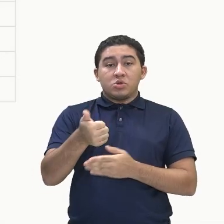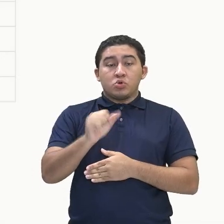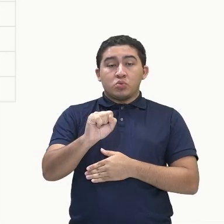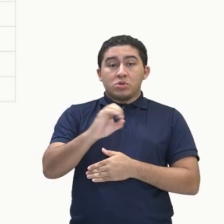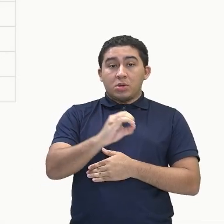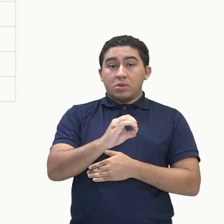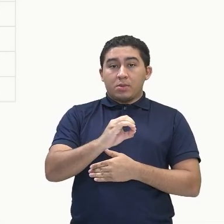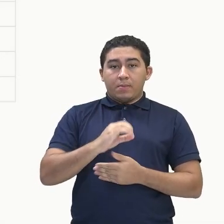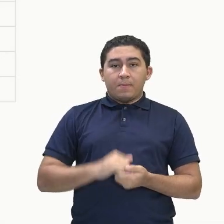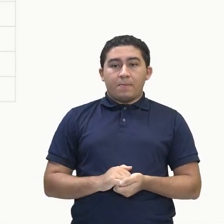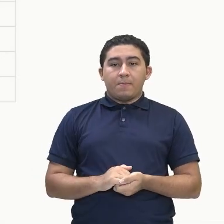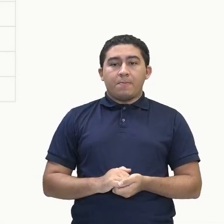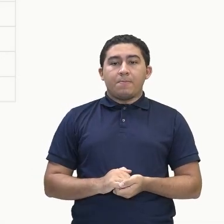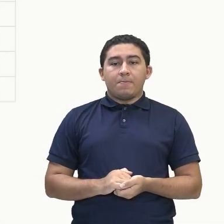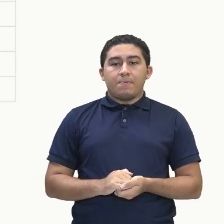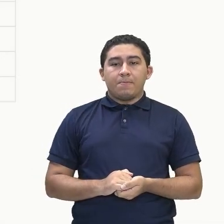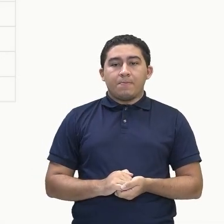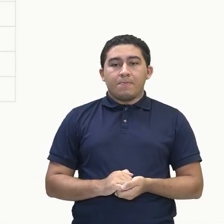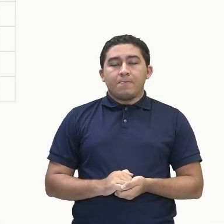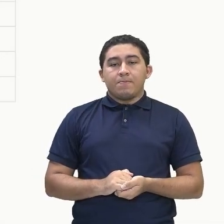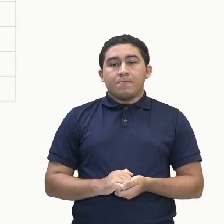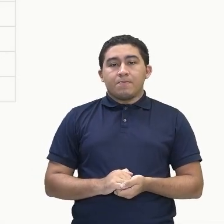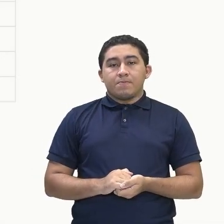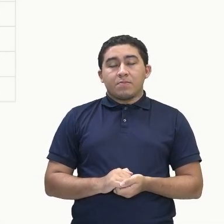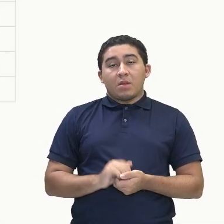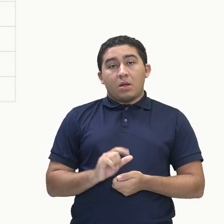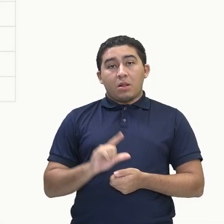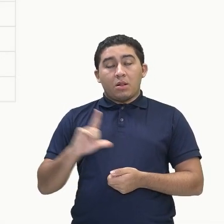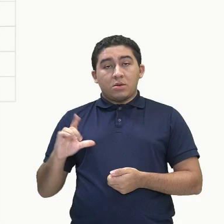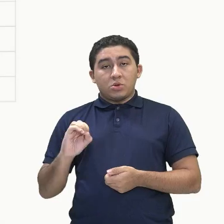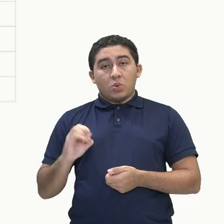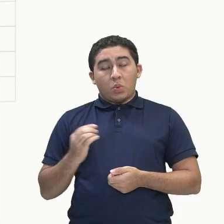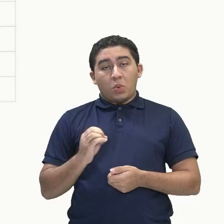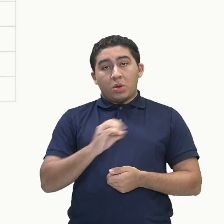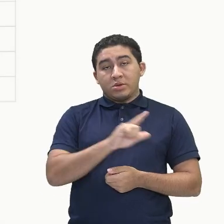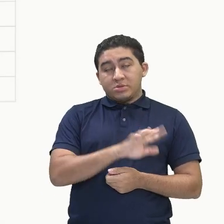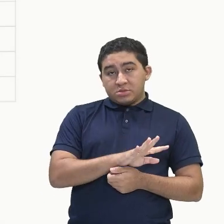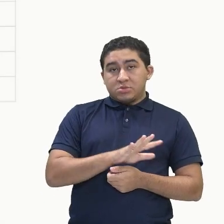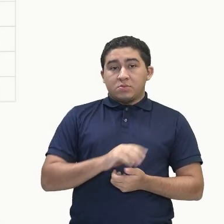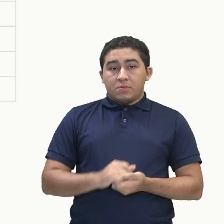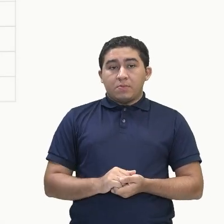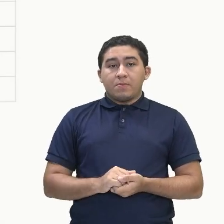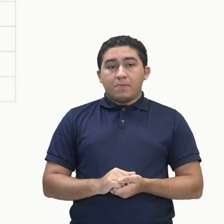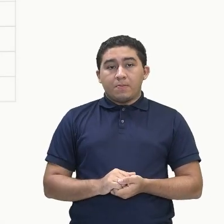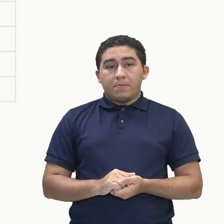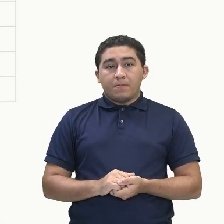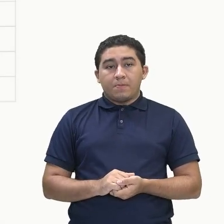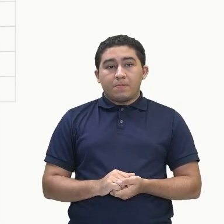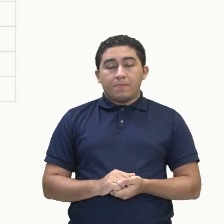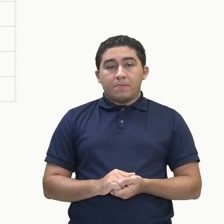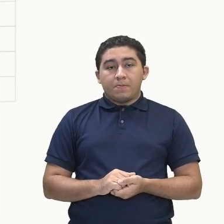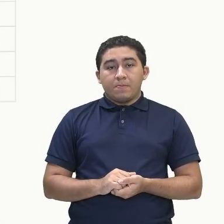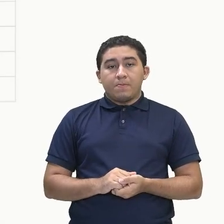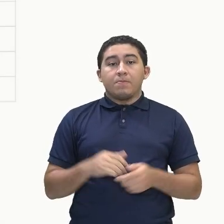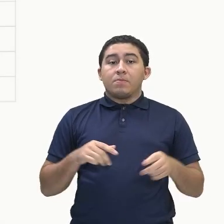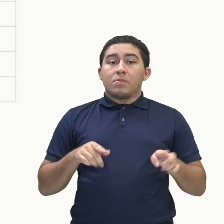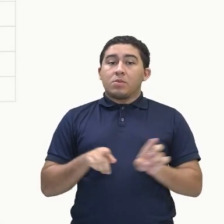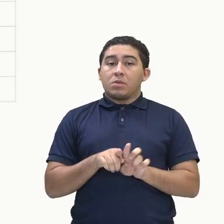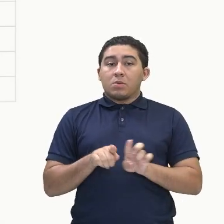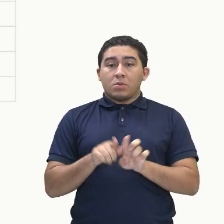180 graus, tá bom? Seja para leste, seja para oeste, certo? E aí nós